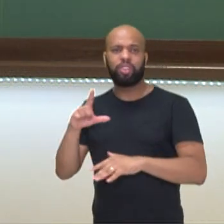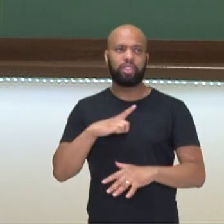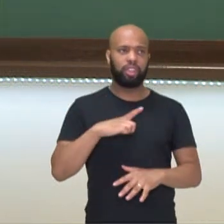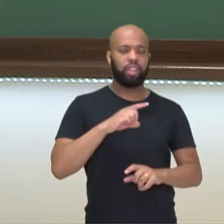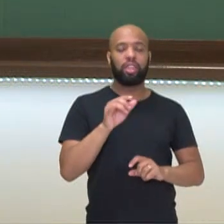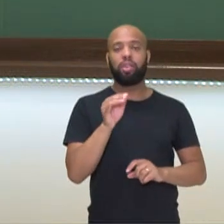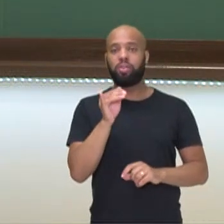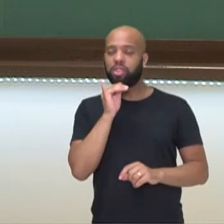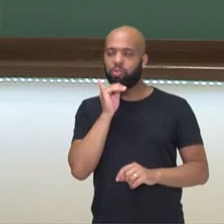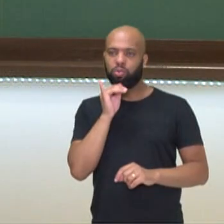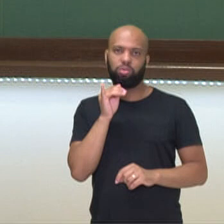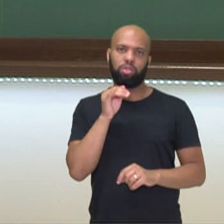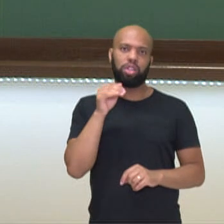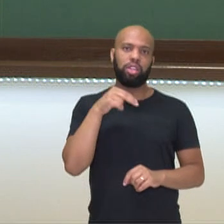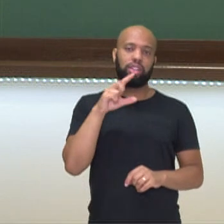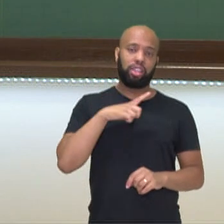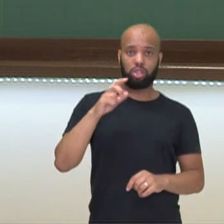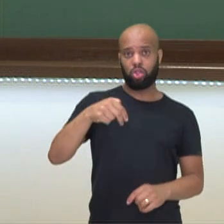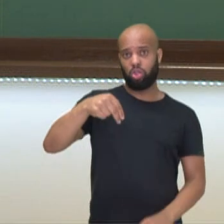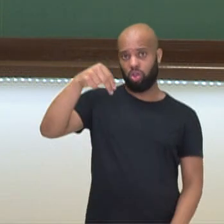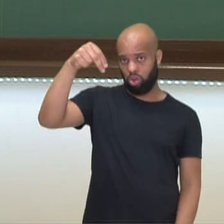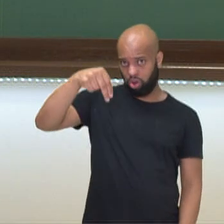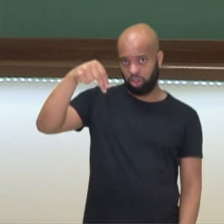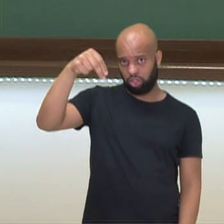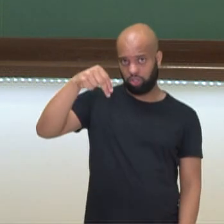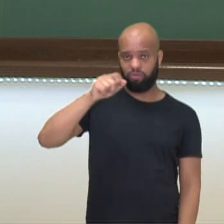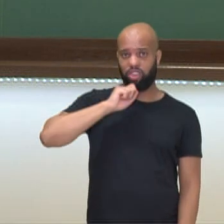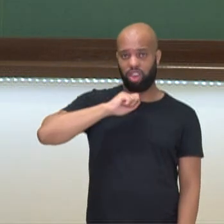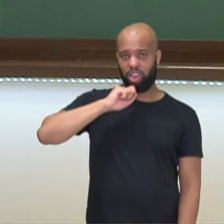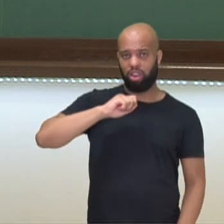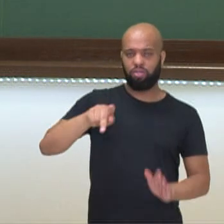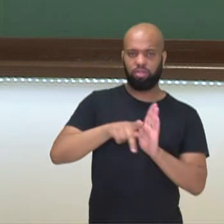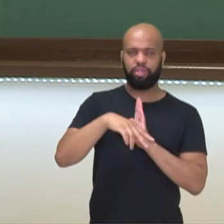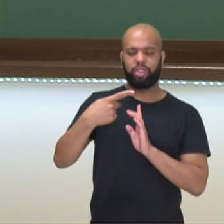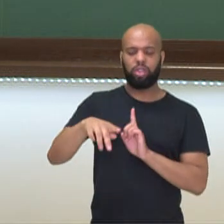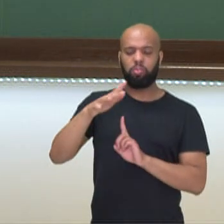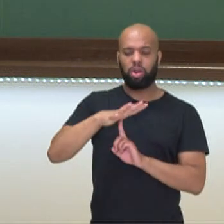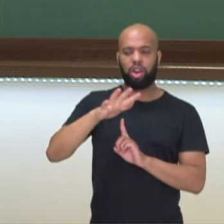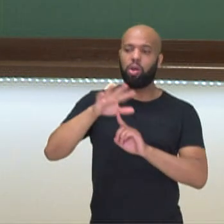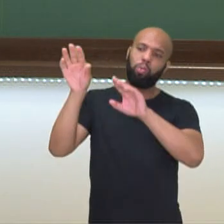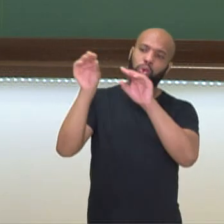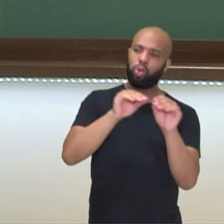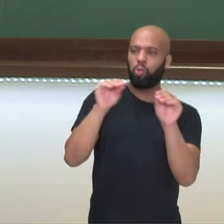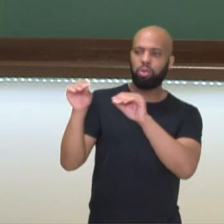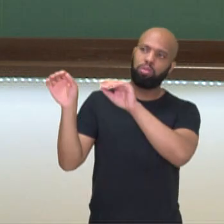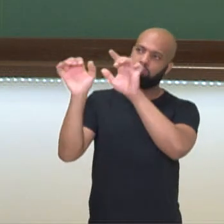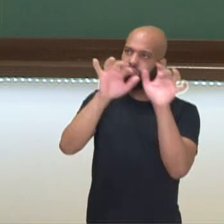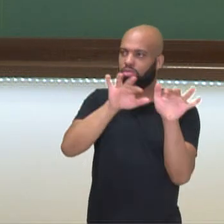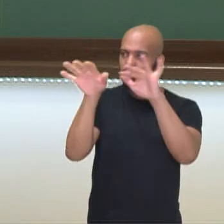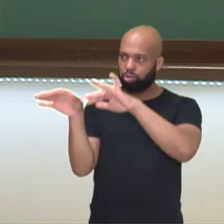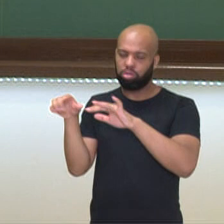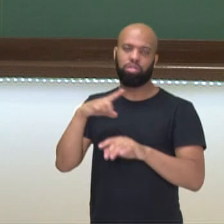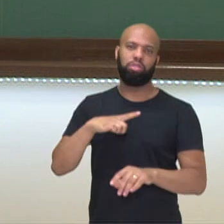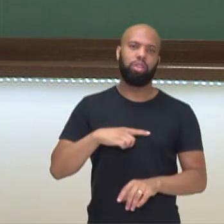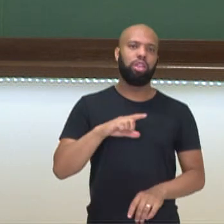como, por exemplo, o Norte Velho, do Paraná, e outros